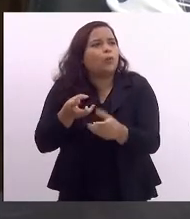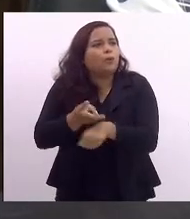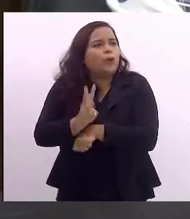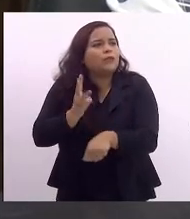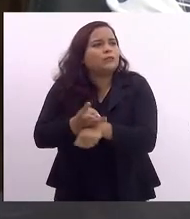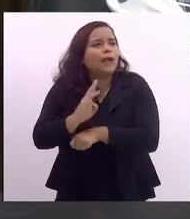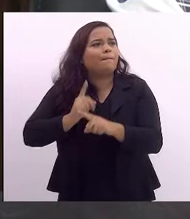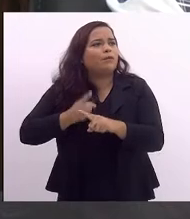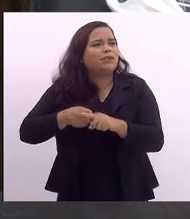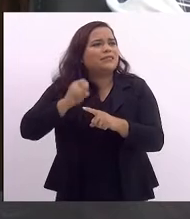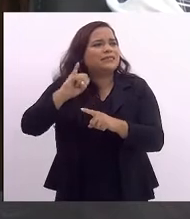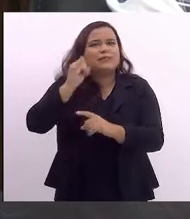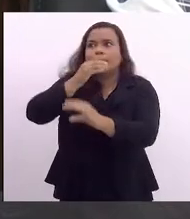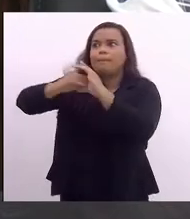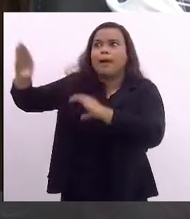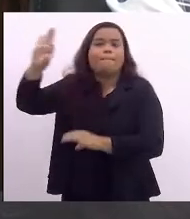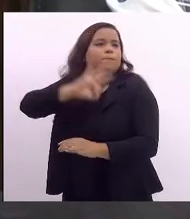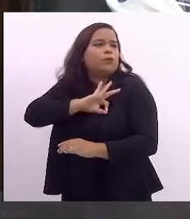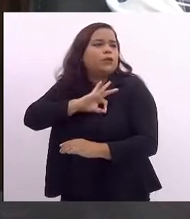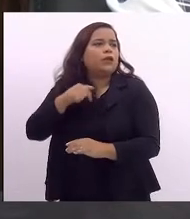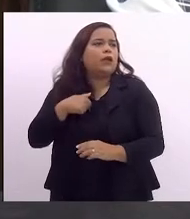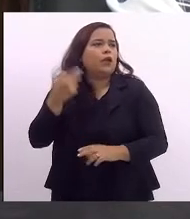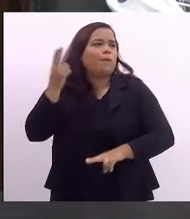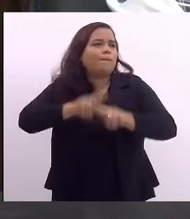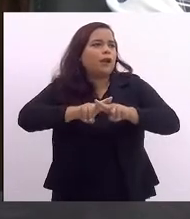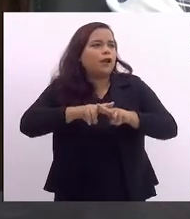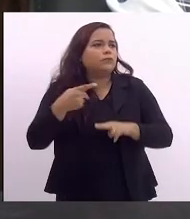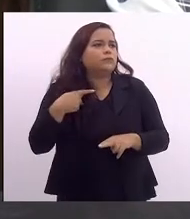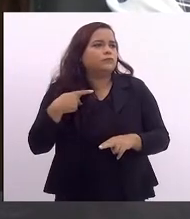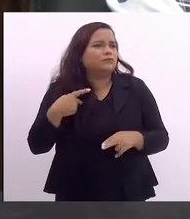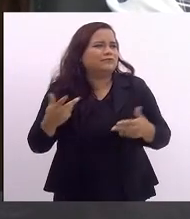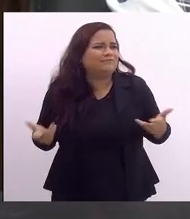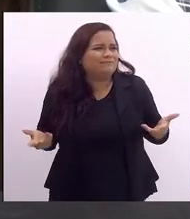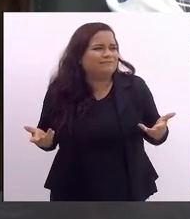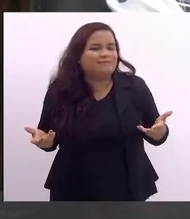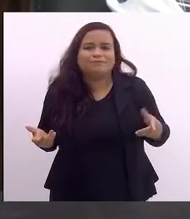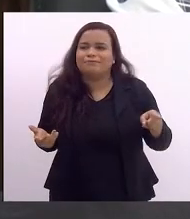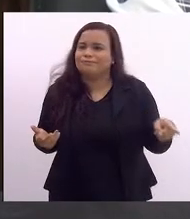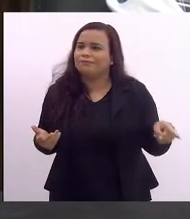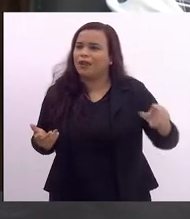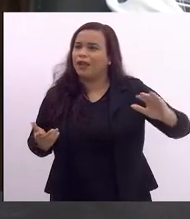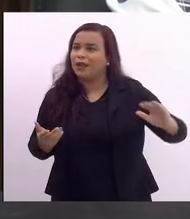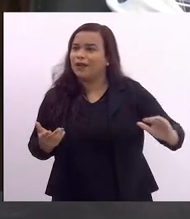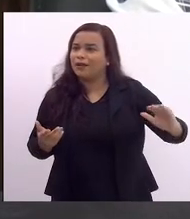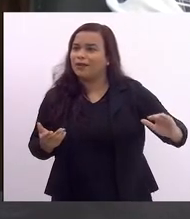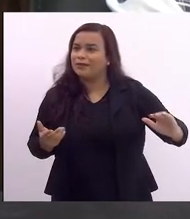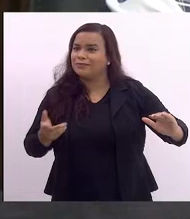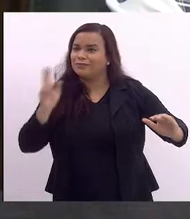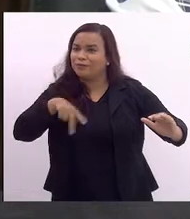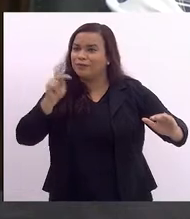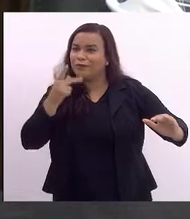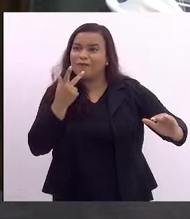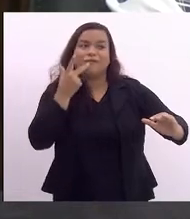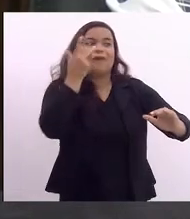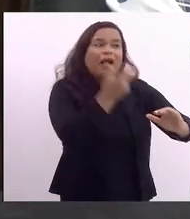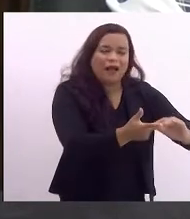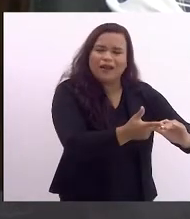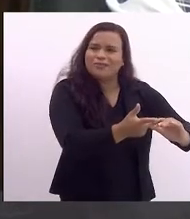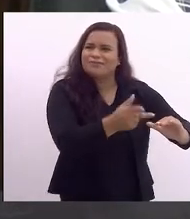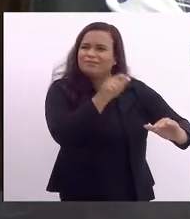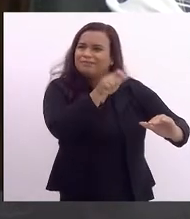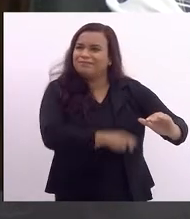preso. Então, essa violação começa na infância. Esse tipo